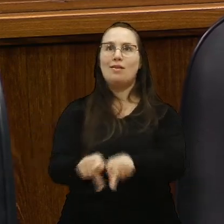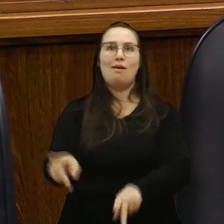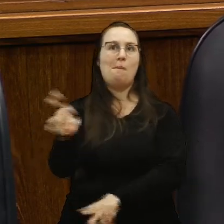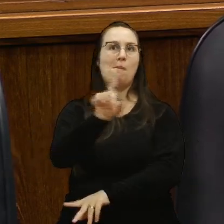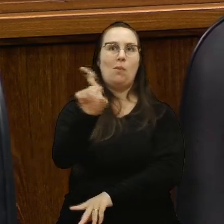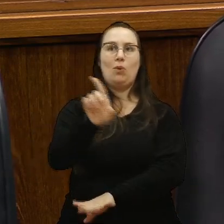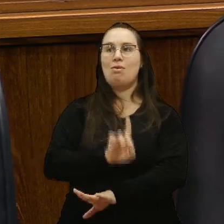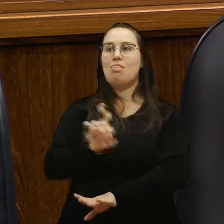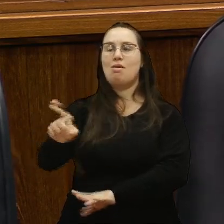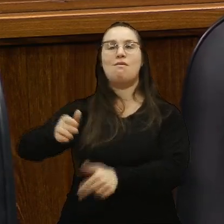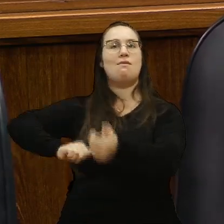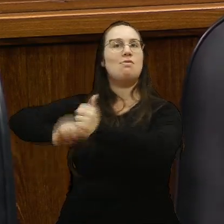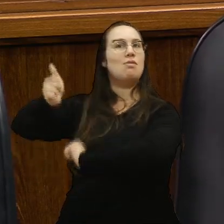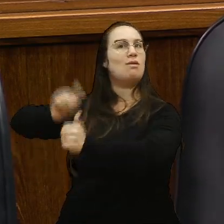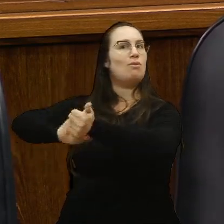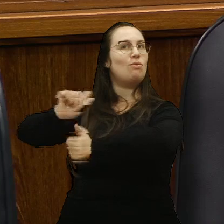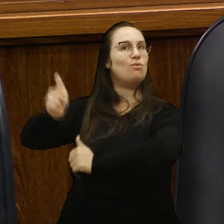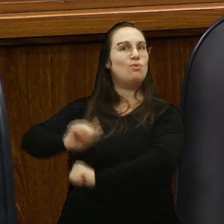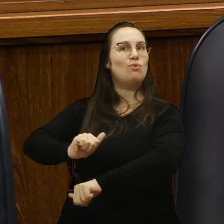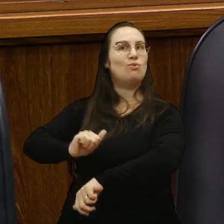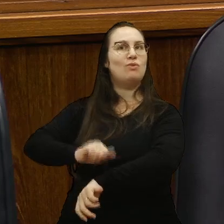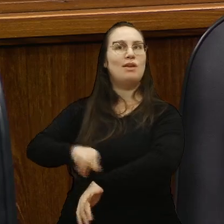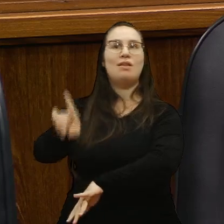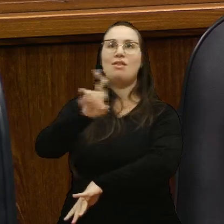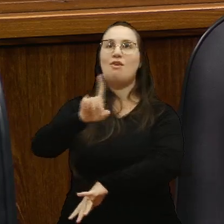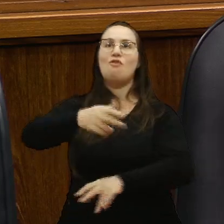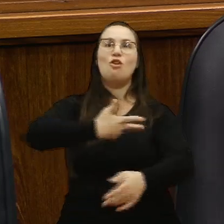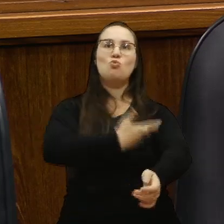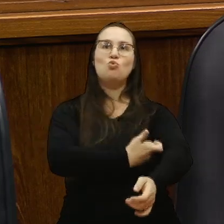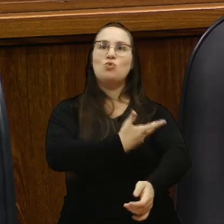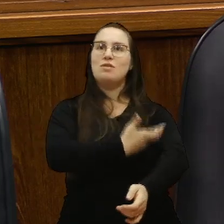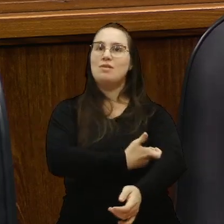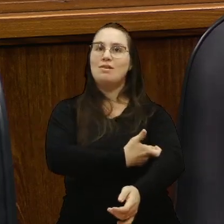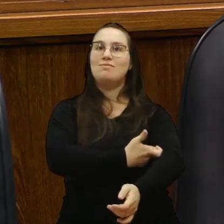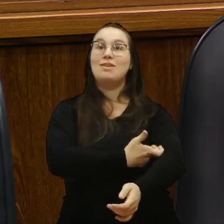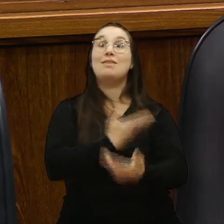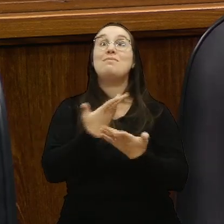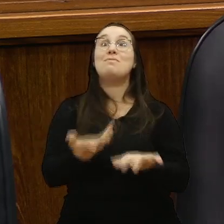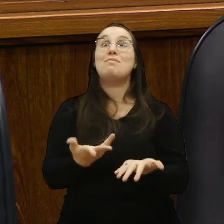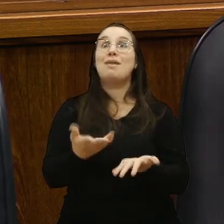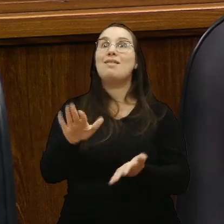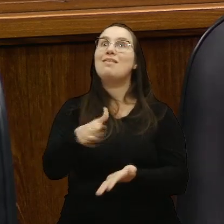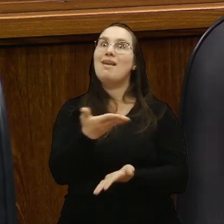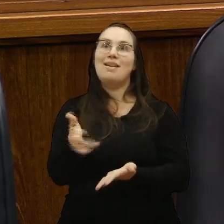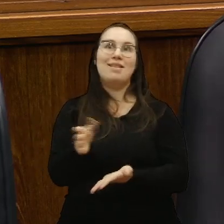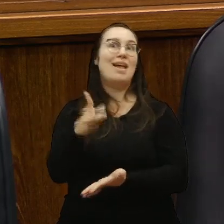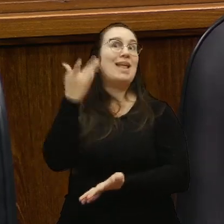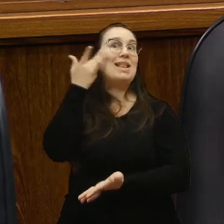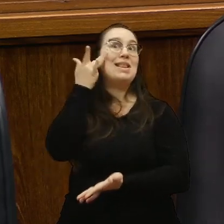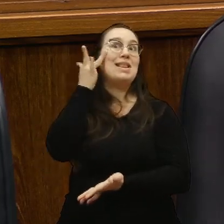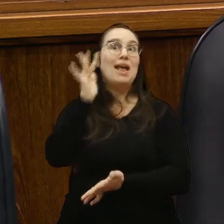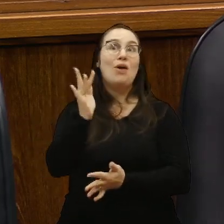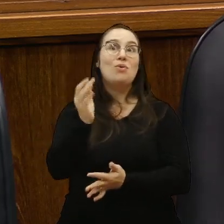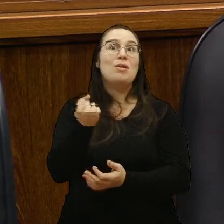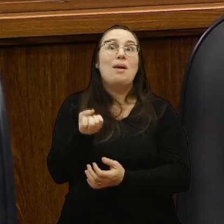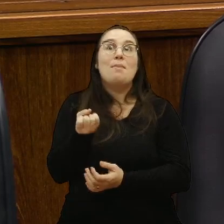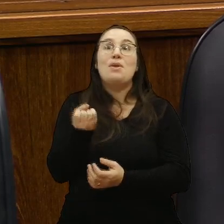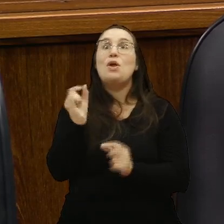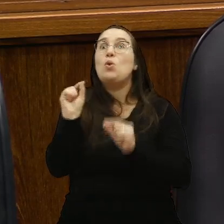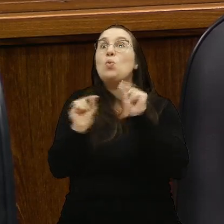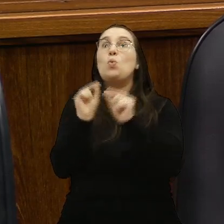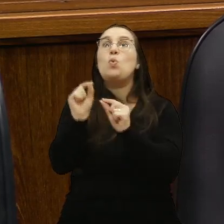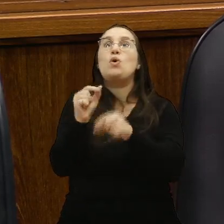vão na consulta, porque não comparecem no exame, mas muitas vezes essas pessoas não sabem nem quando que